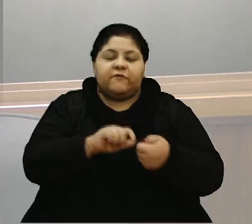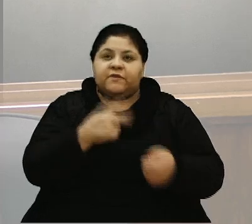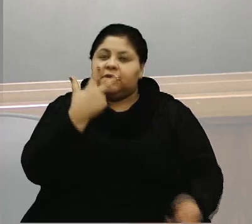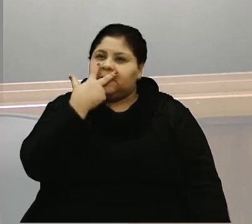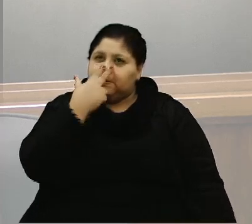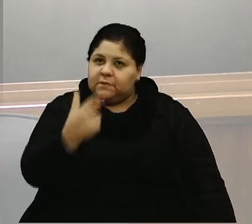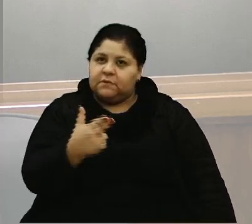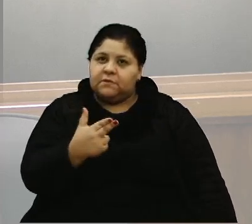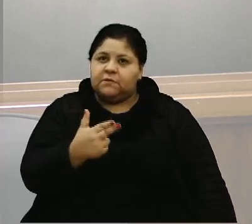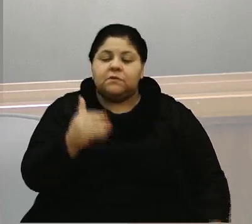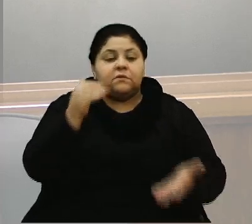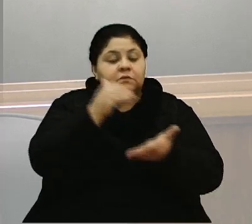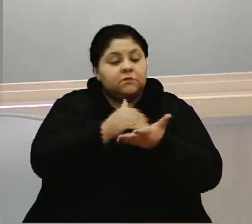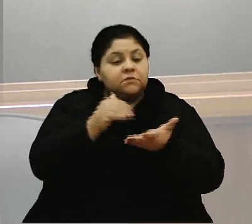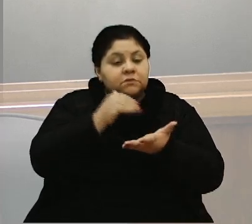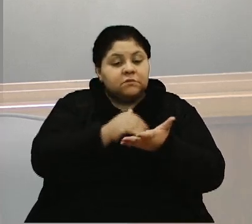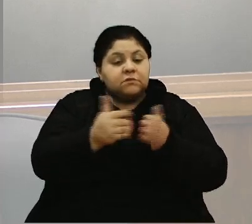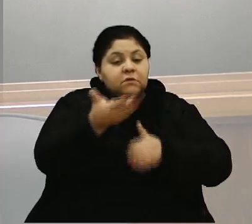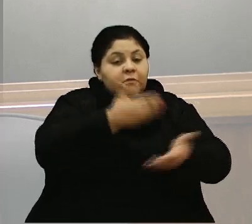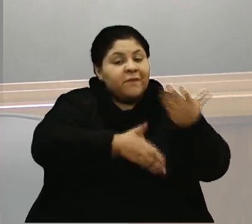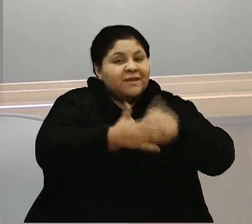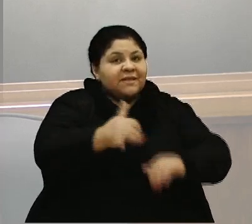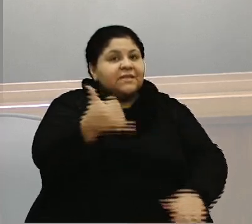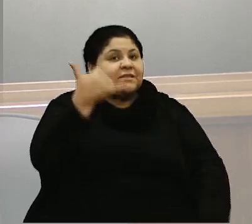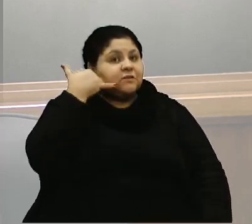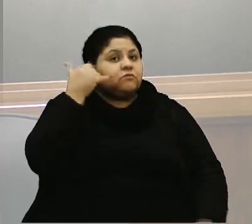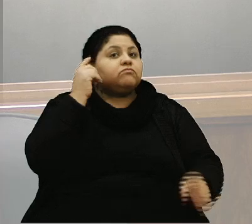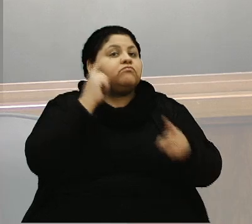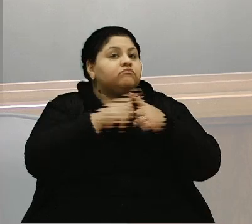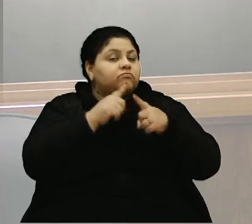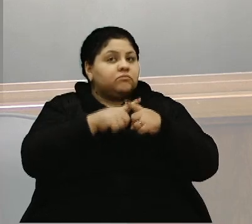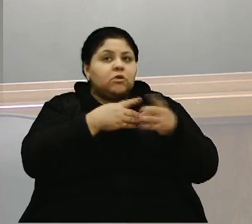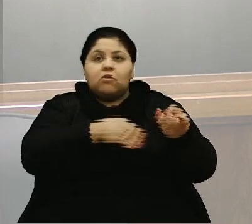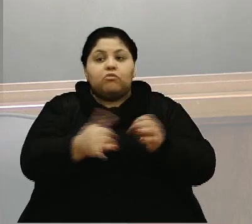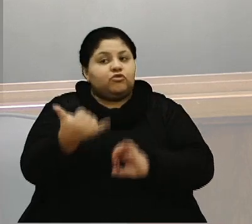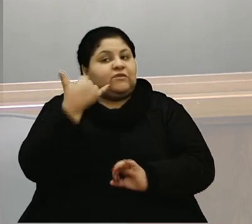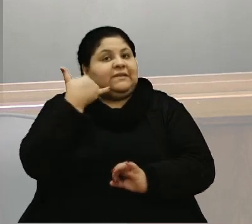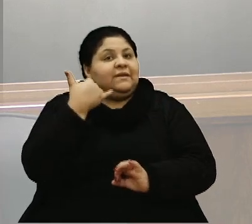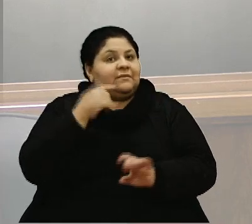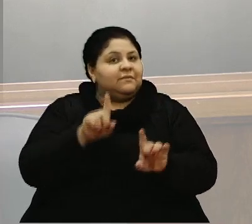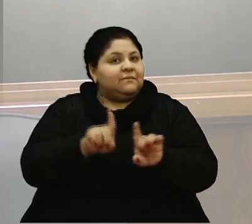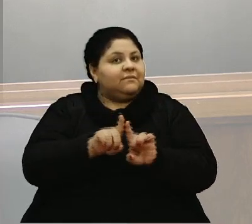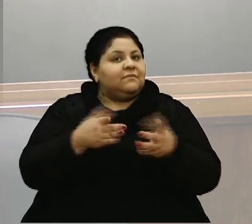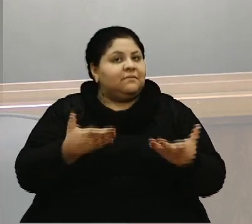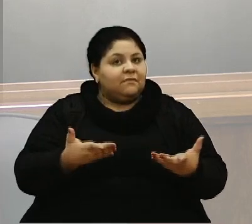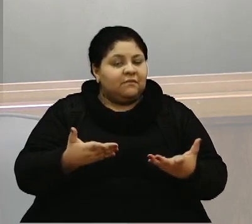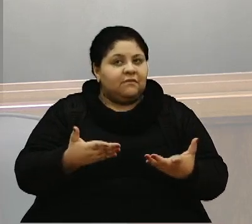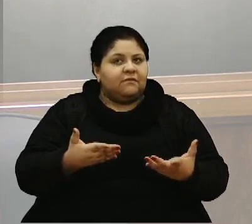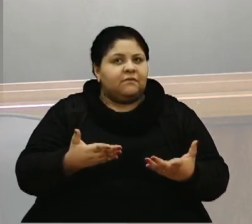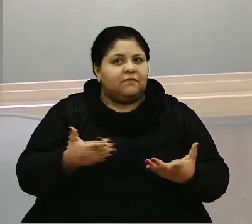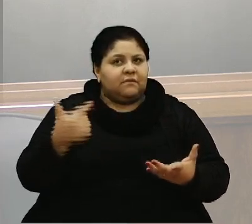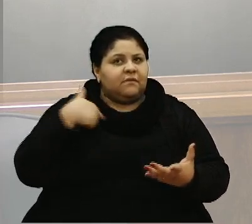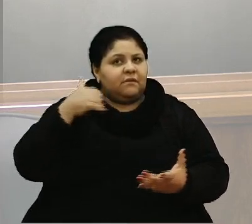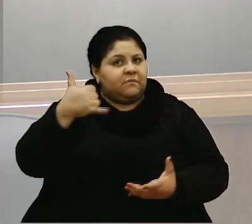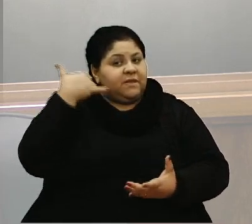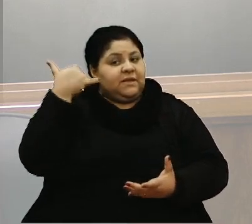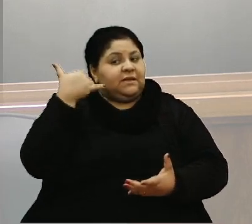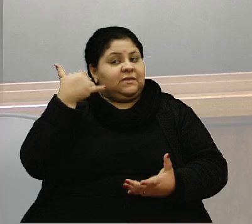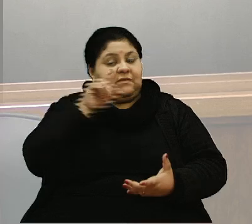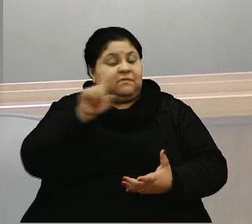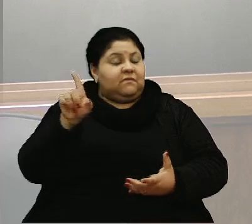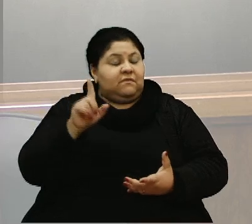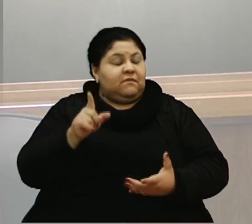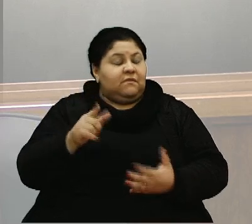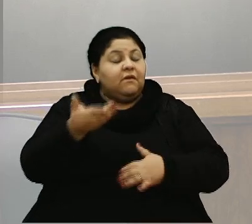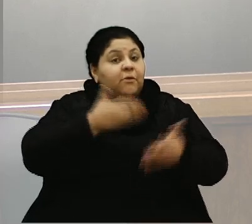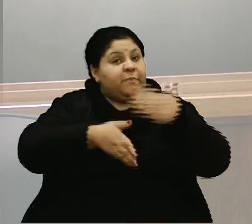Os secretários ganham para atender telefone também, que muitos nem isso fazem. Ao menos as minhas ligações não. E para